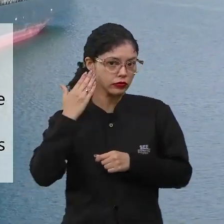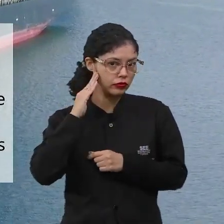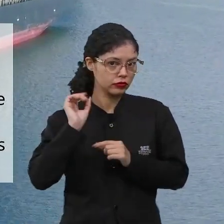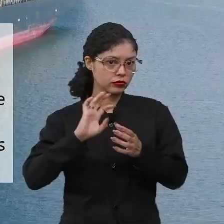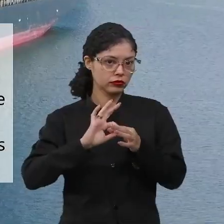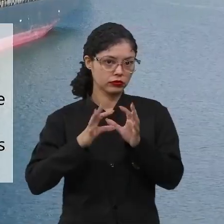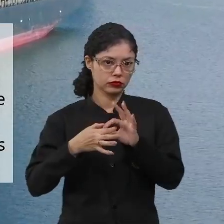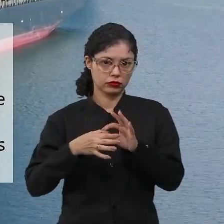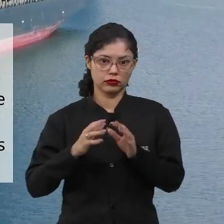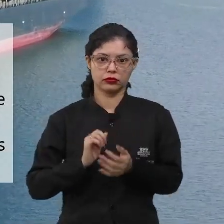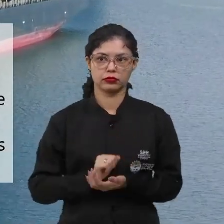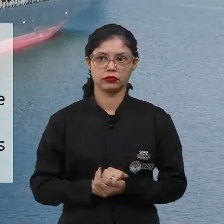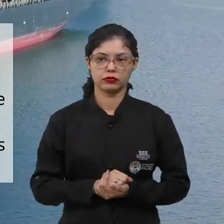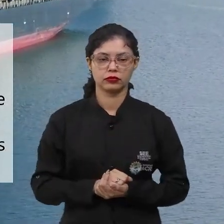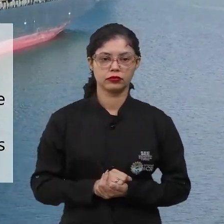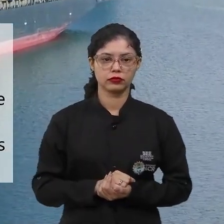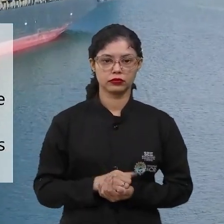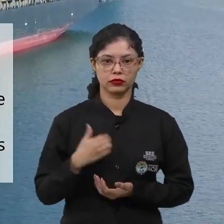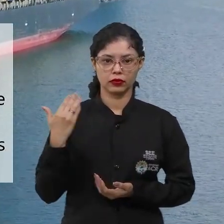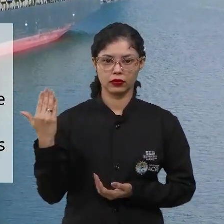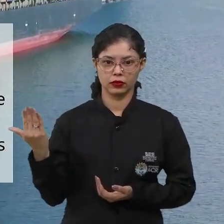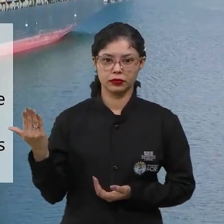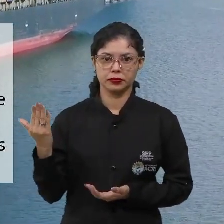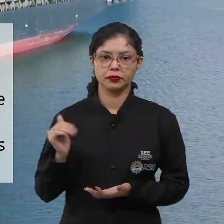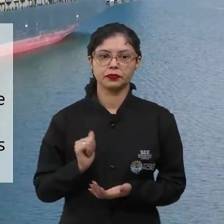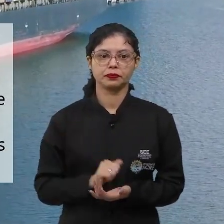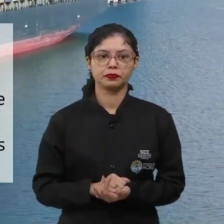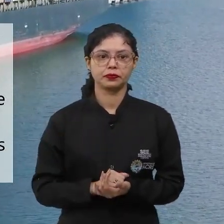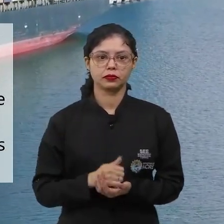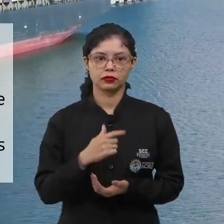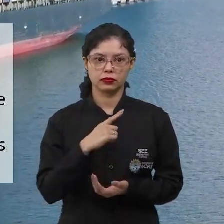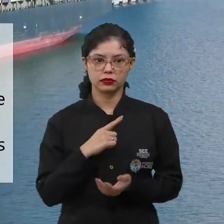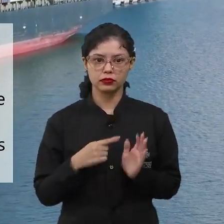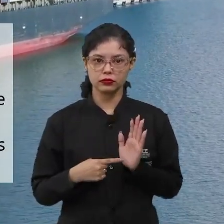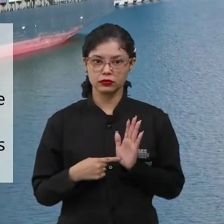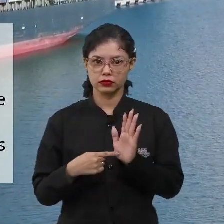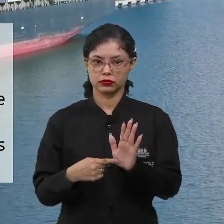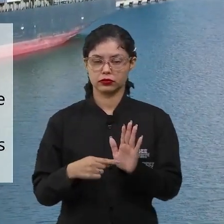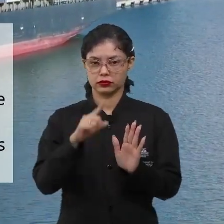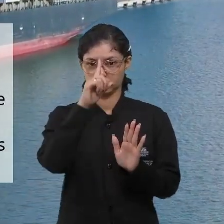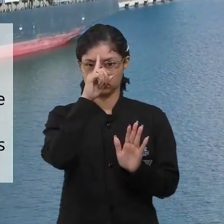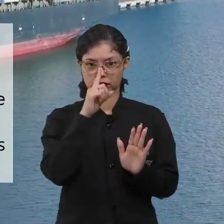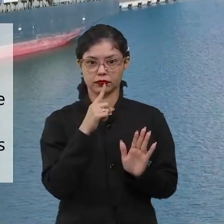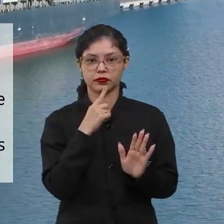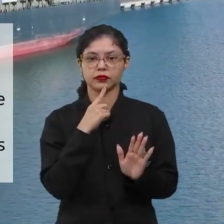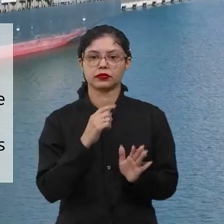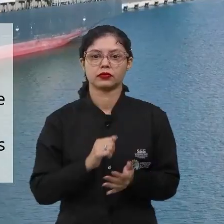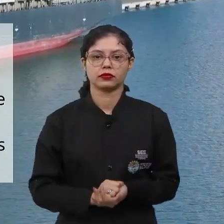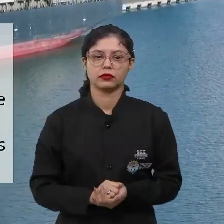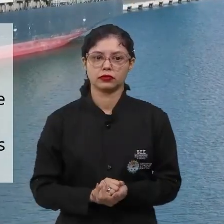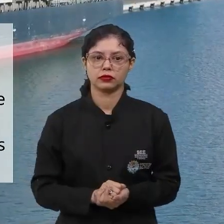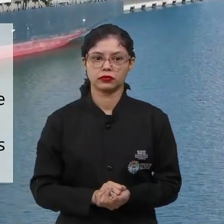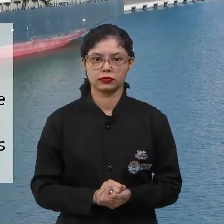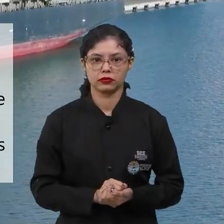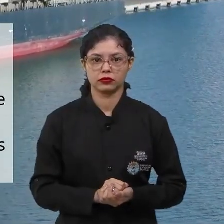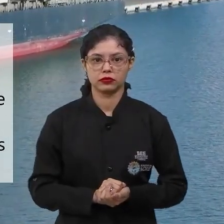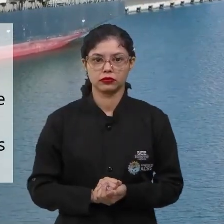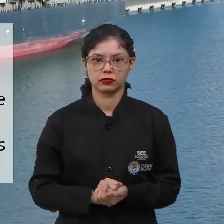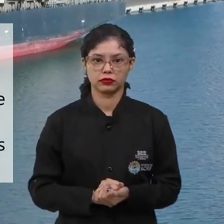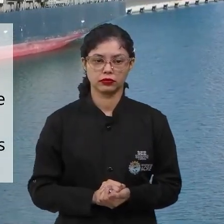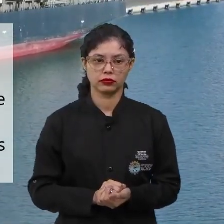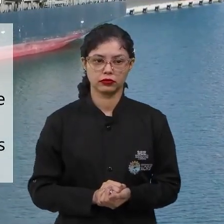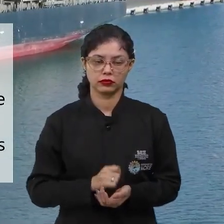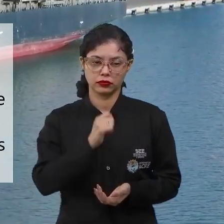contexto. Aqui eu quero apresentar para vocês essa imagem. Olha que imagem interessante quando